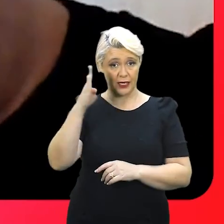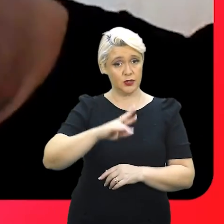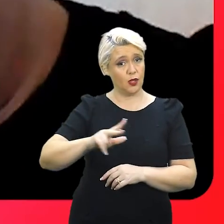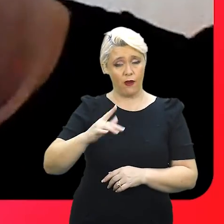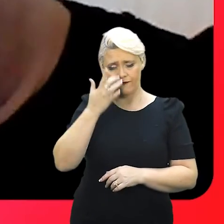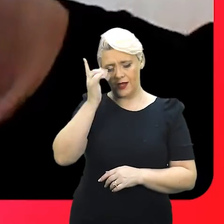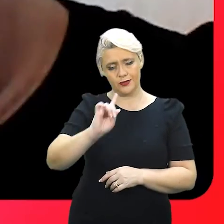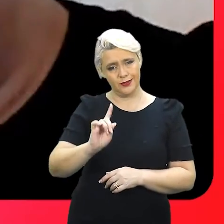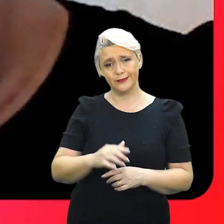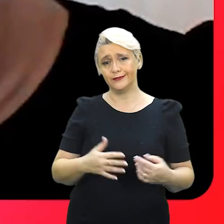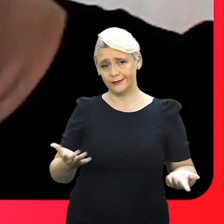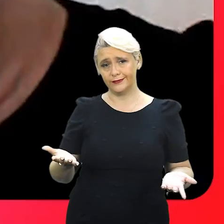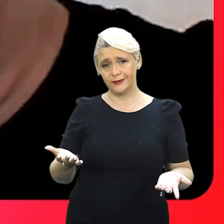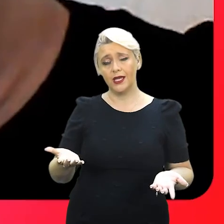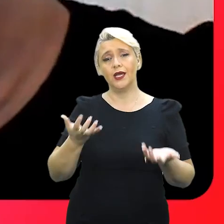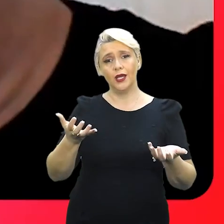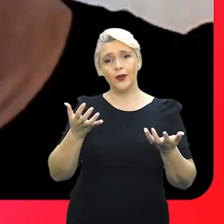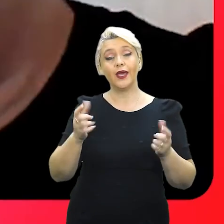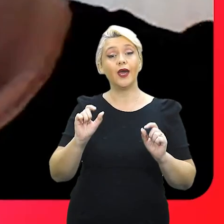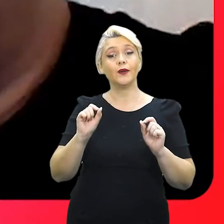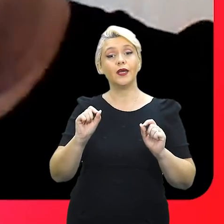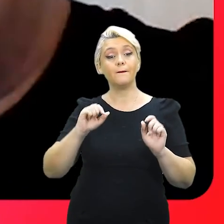fácil. Eu quero